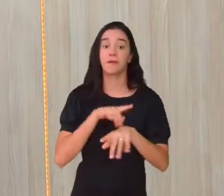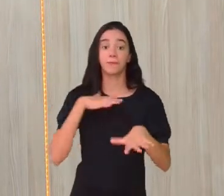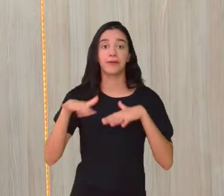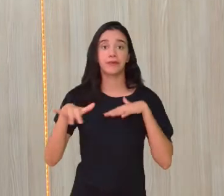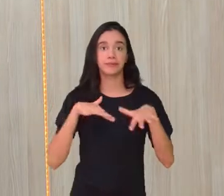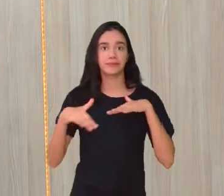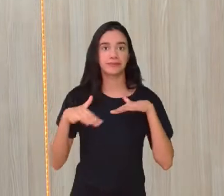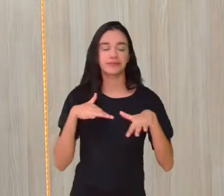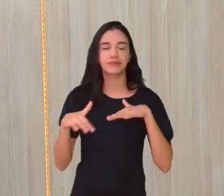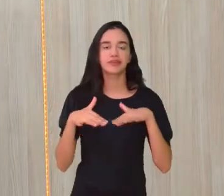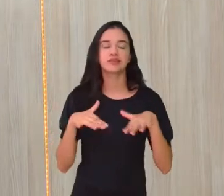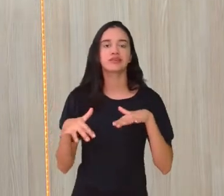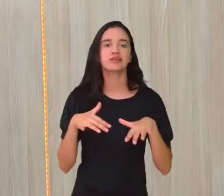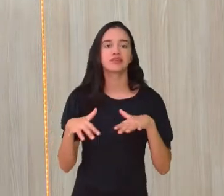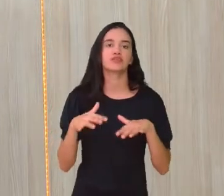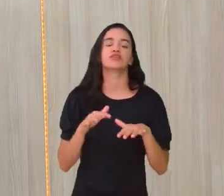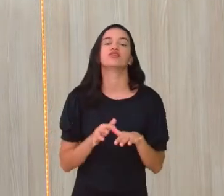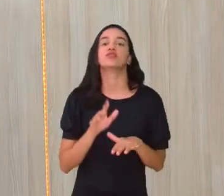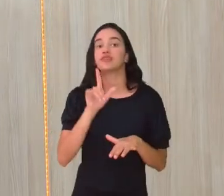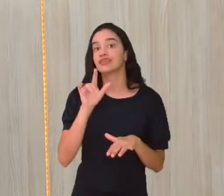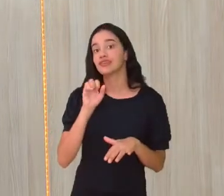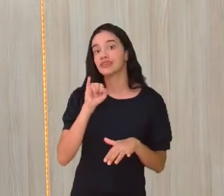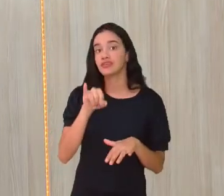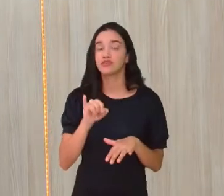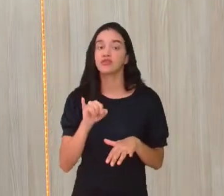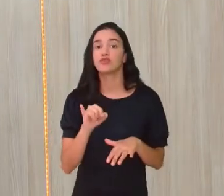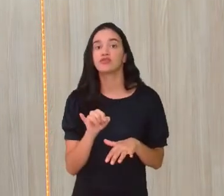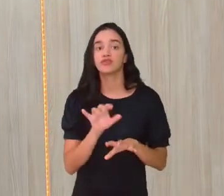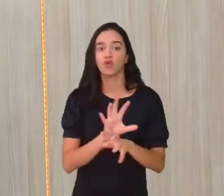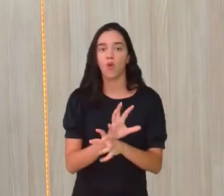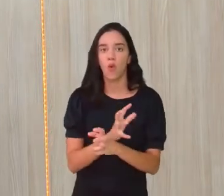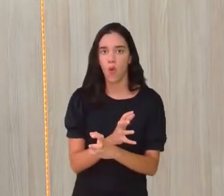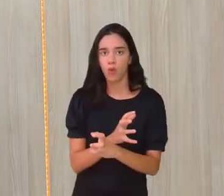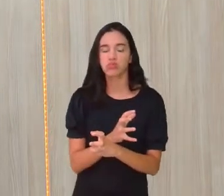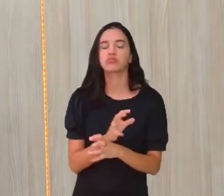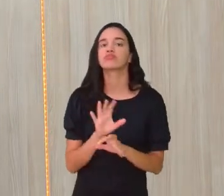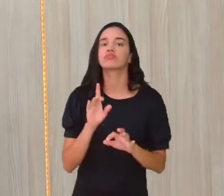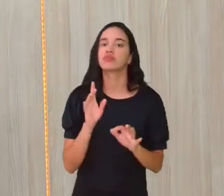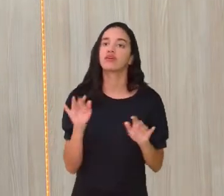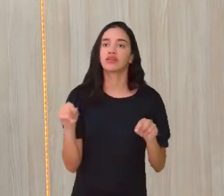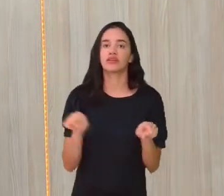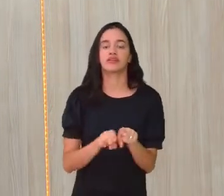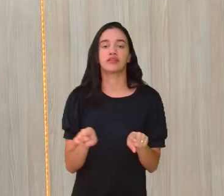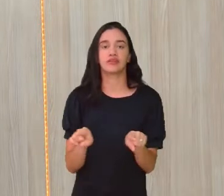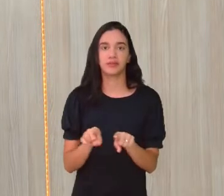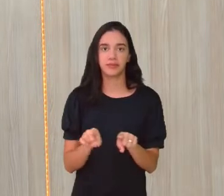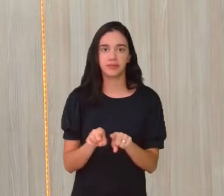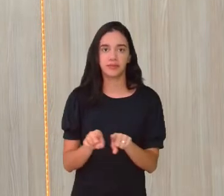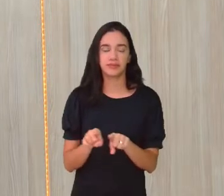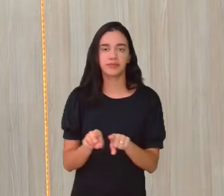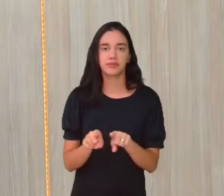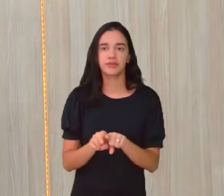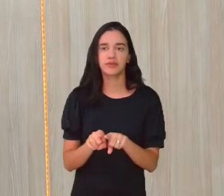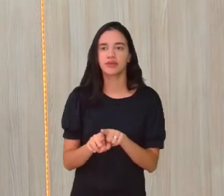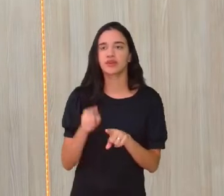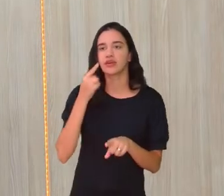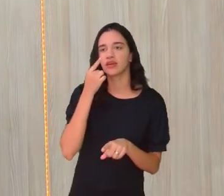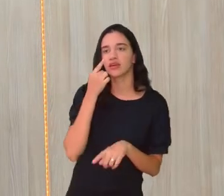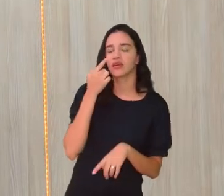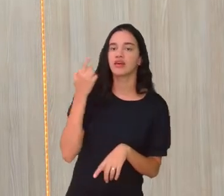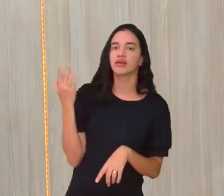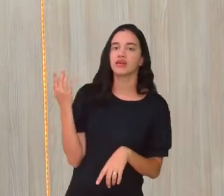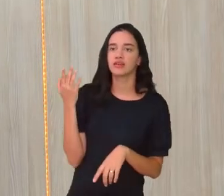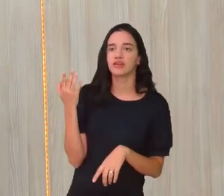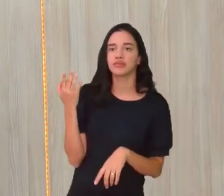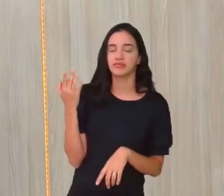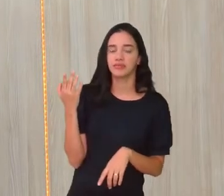Se fosse ossos por completo, não teria esse movimento. Então, graças à questão aí dessa junção, esse pedacinho aí